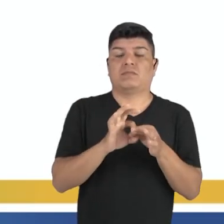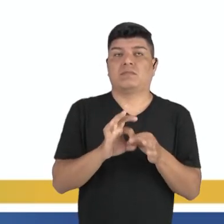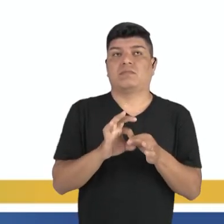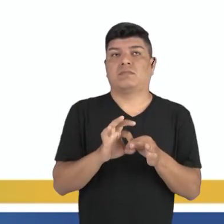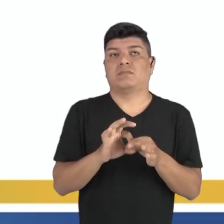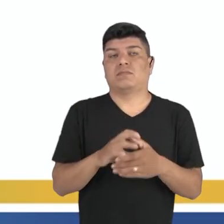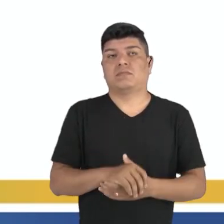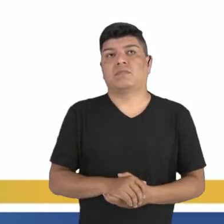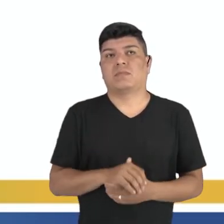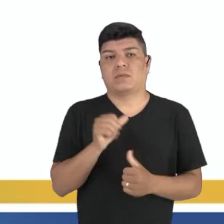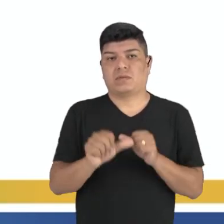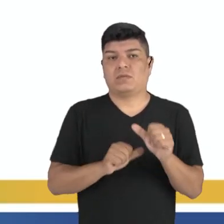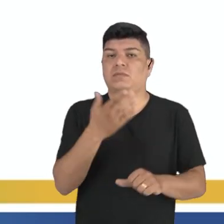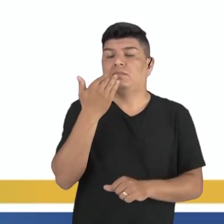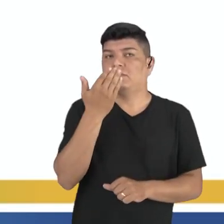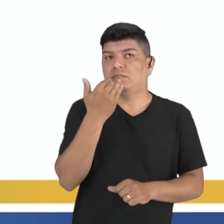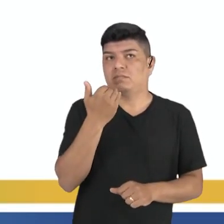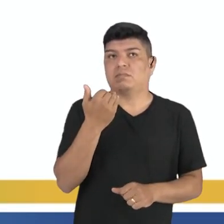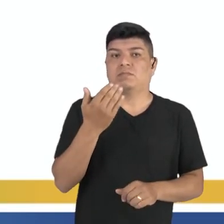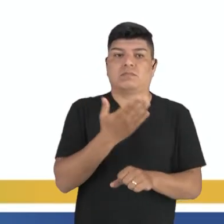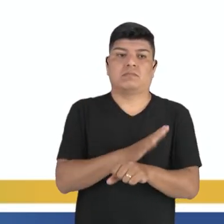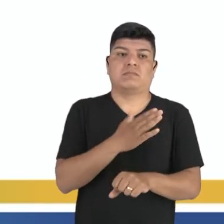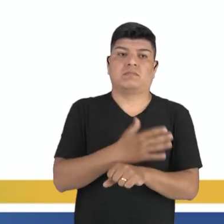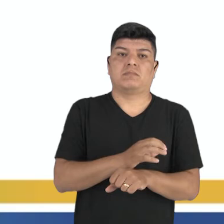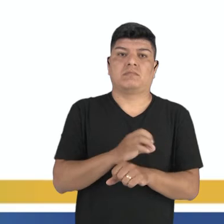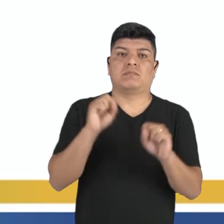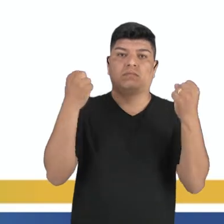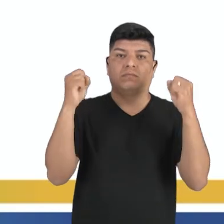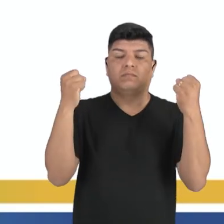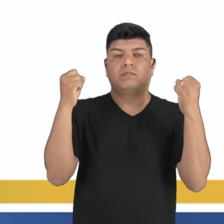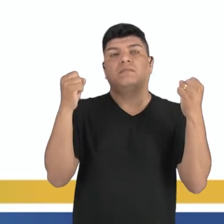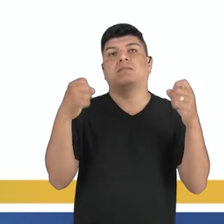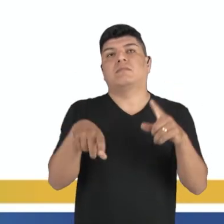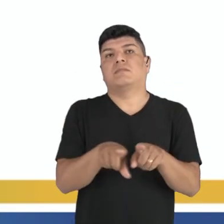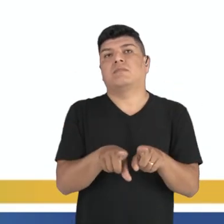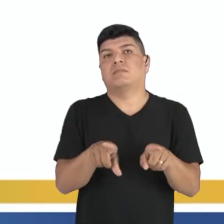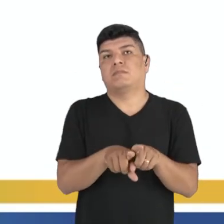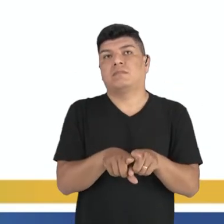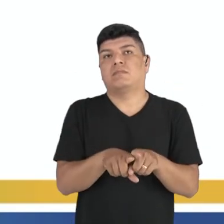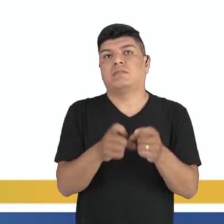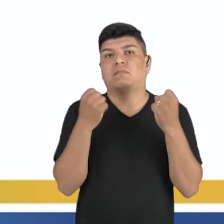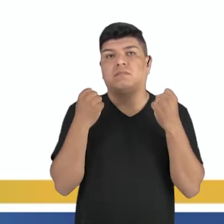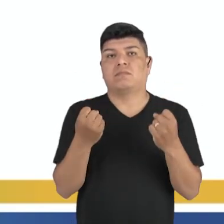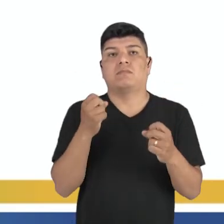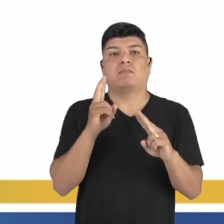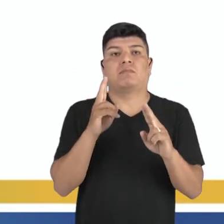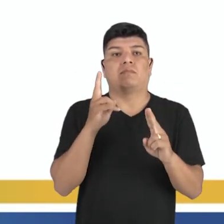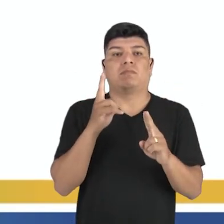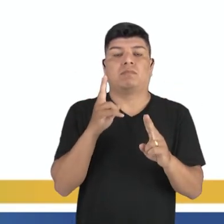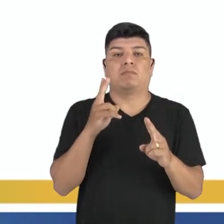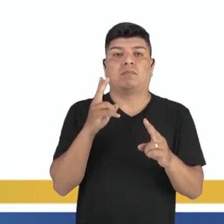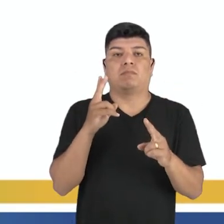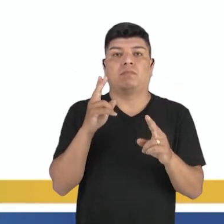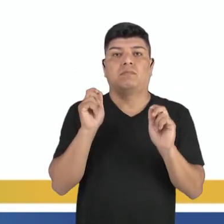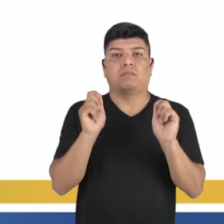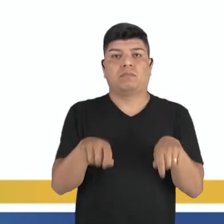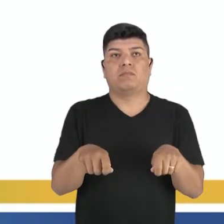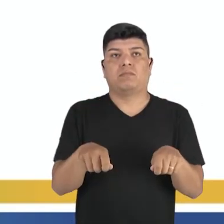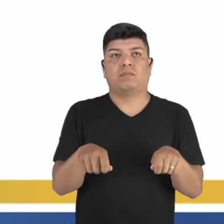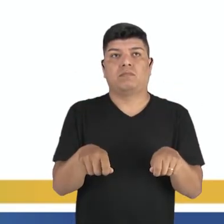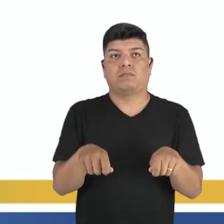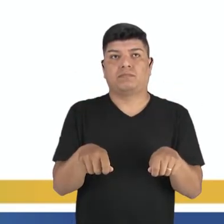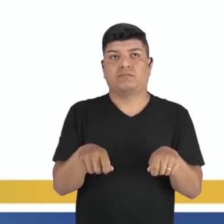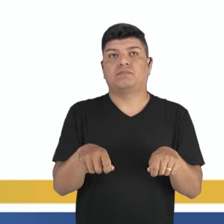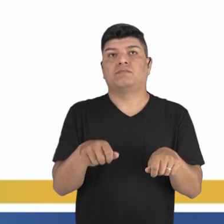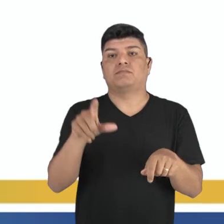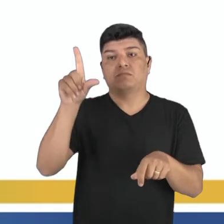né, mudança de alimentação com práticas esportivas e de atividades físicas, pode haver uma